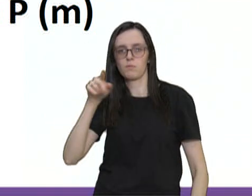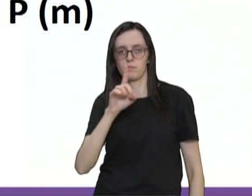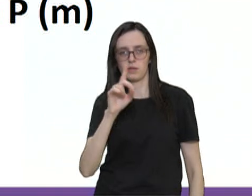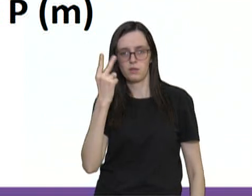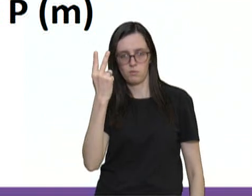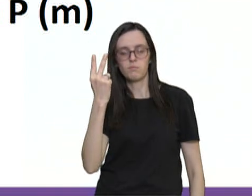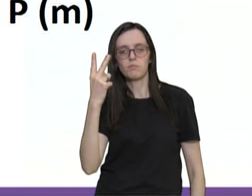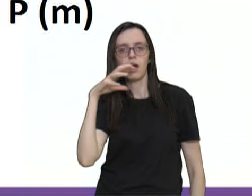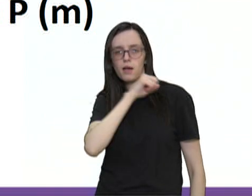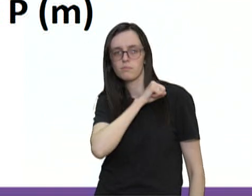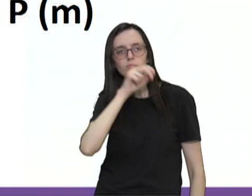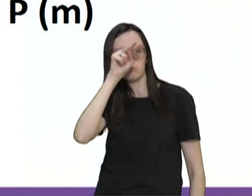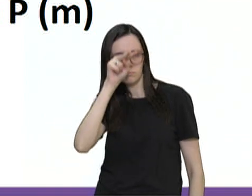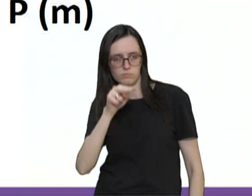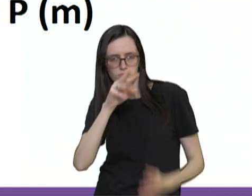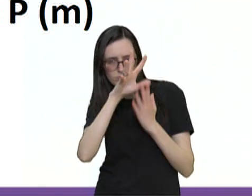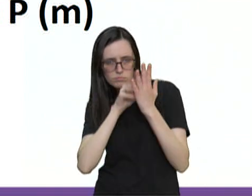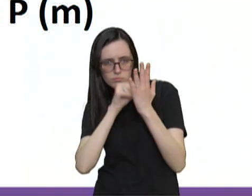Copiei rapidinho.